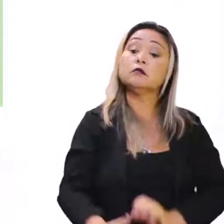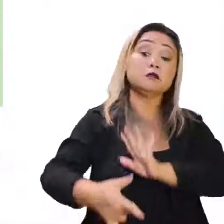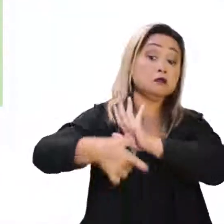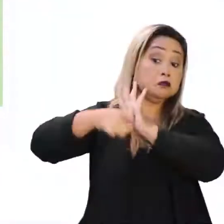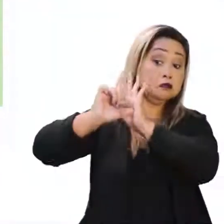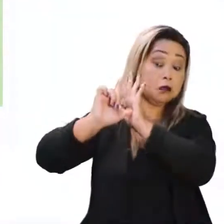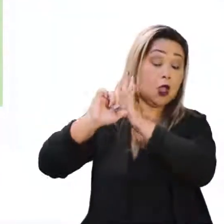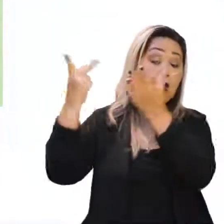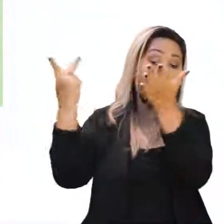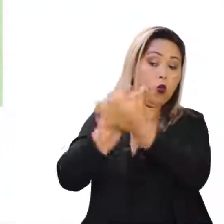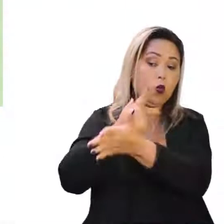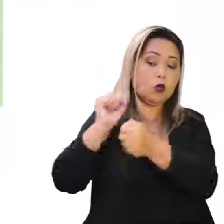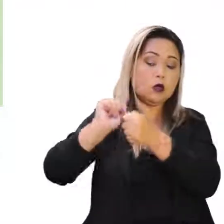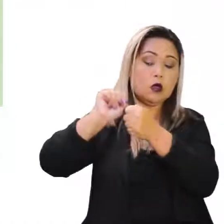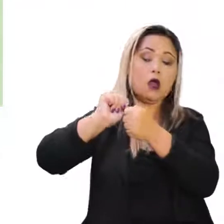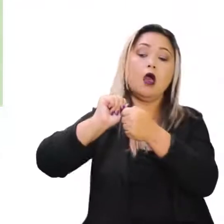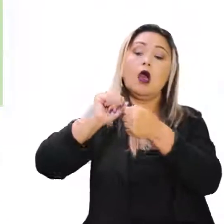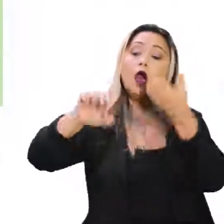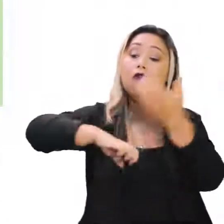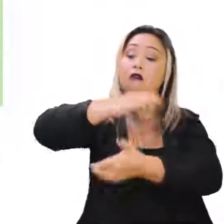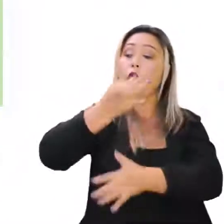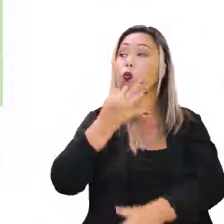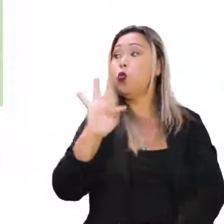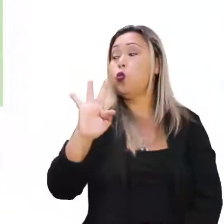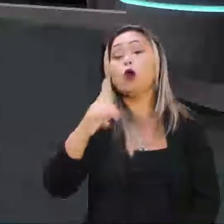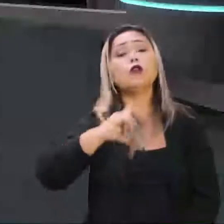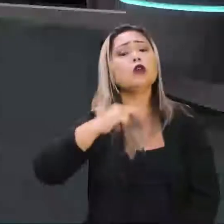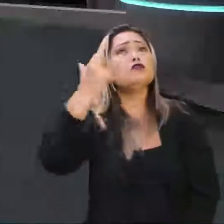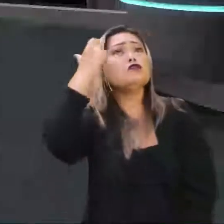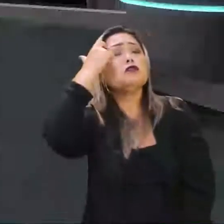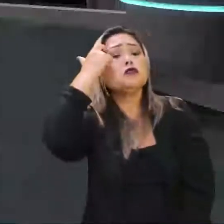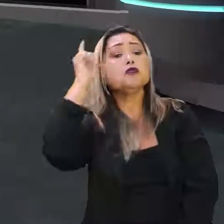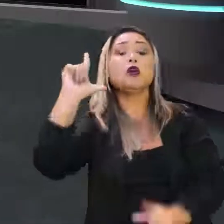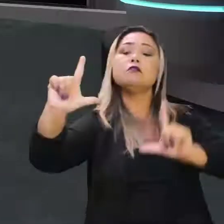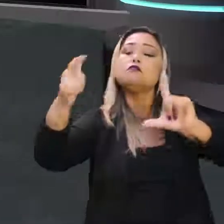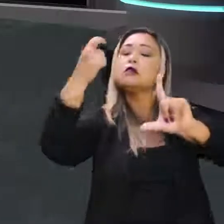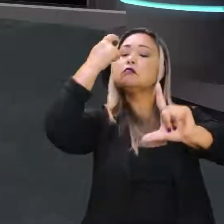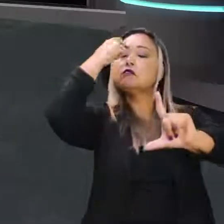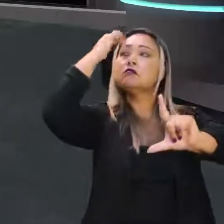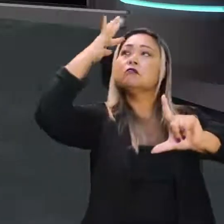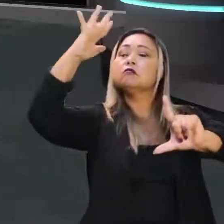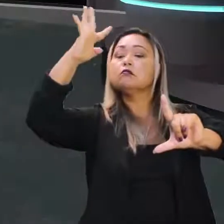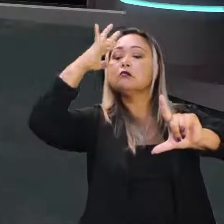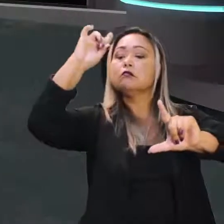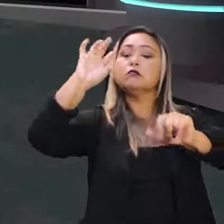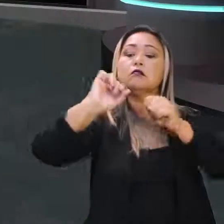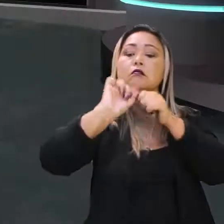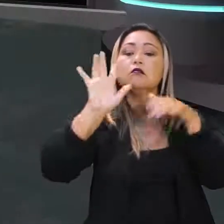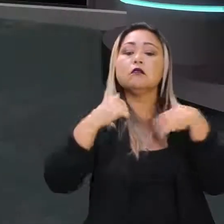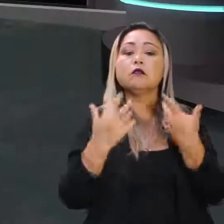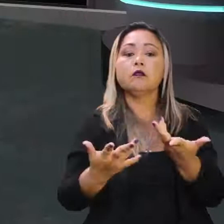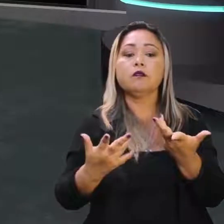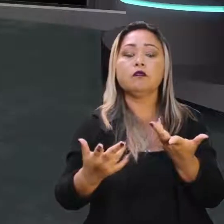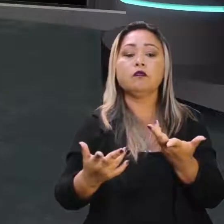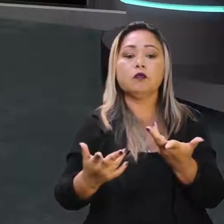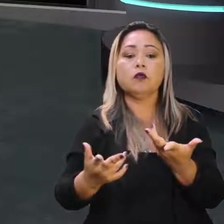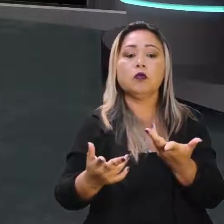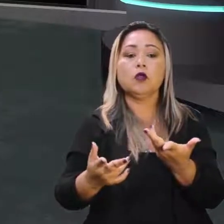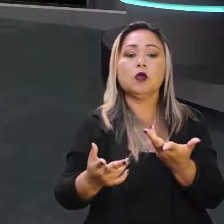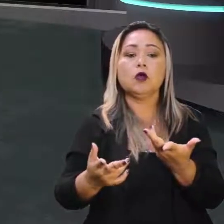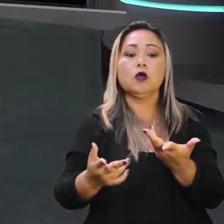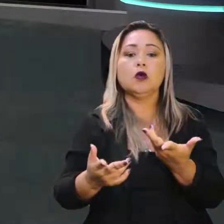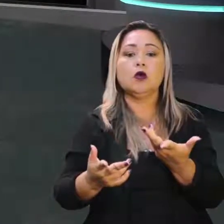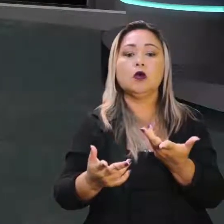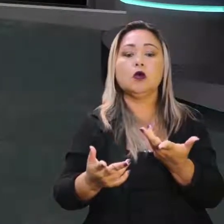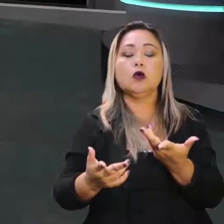antes de acontecer a própria Revolução Francesa, ele já tinha idealizado esse quadro, entendeu? Então, foram como